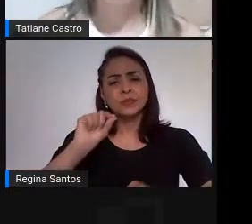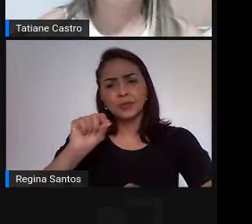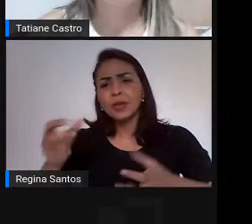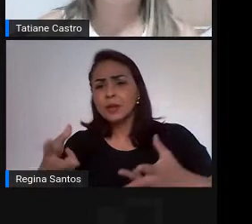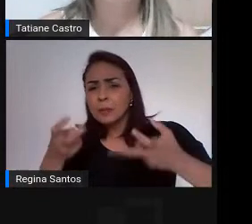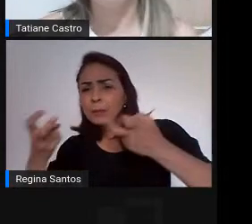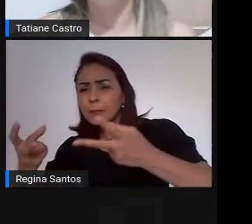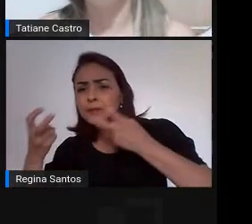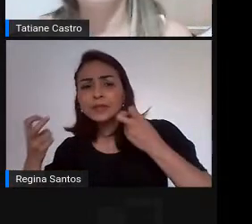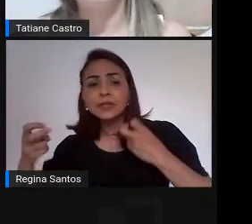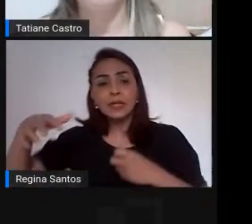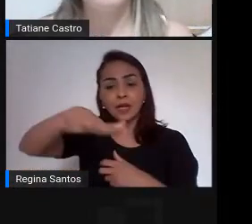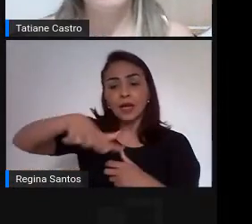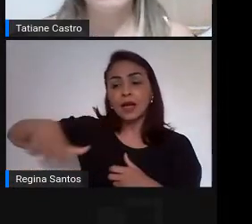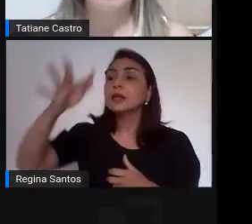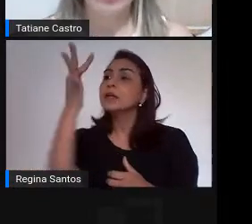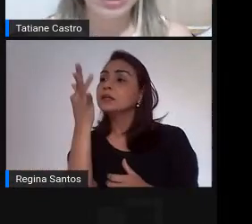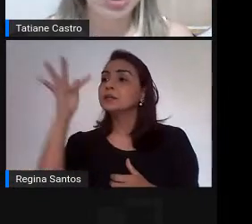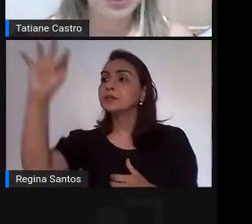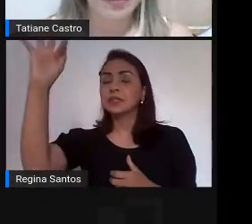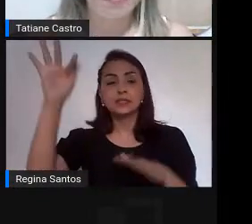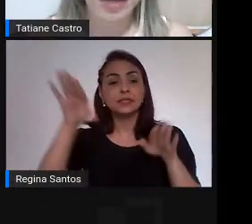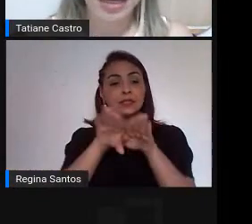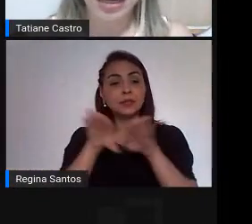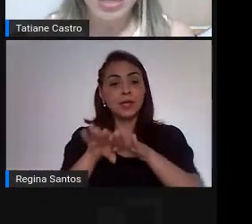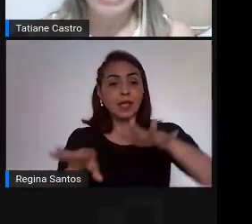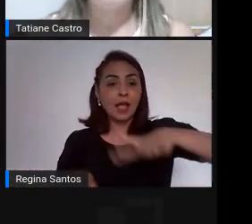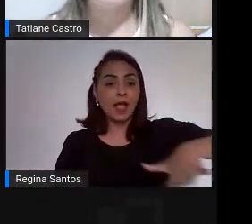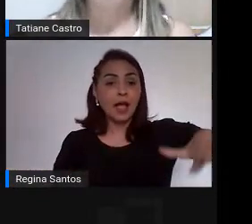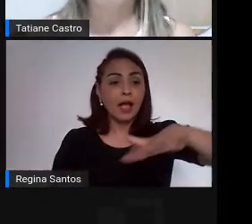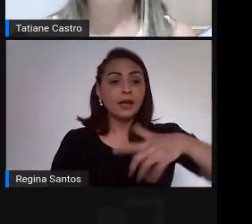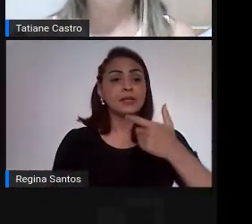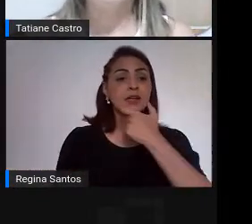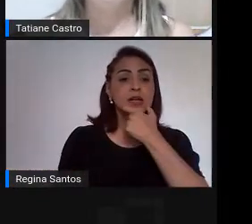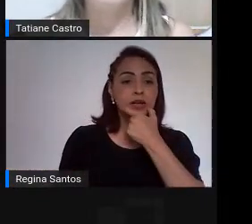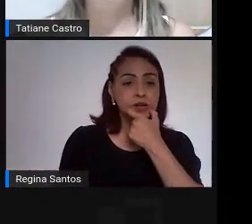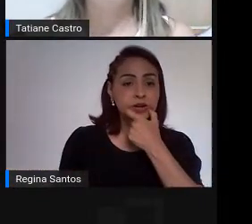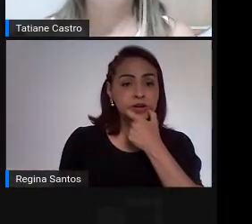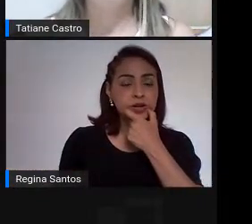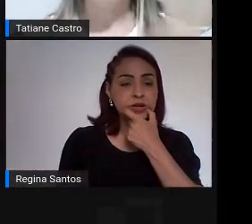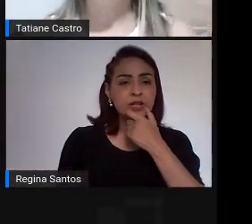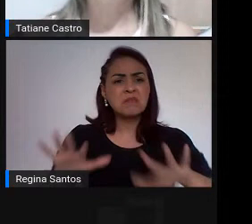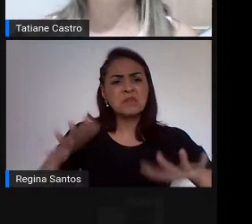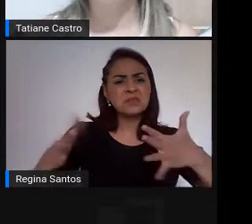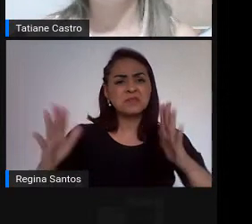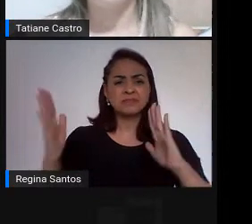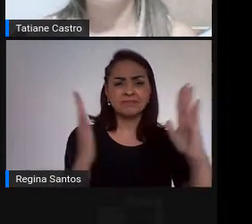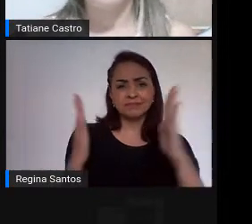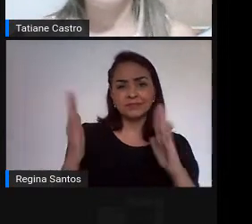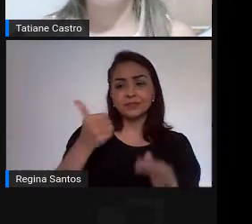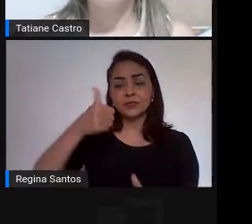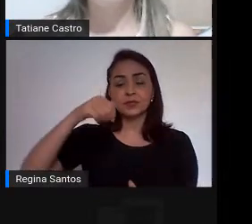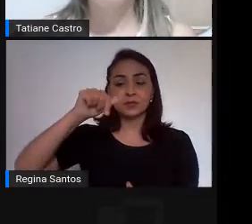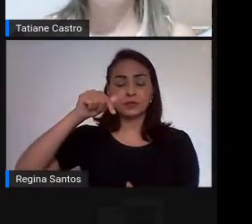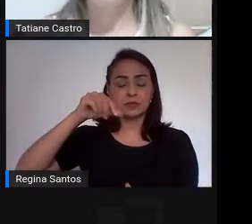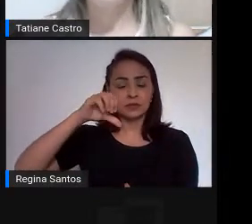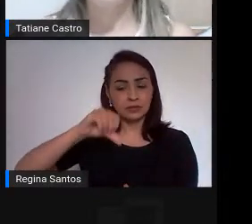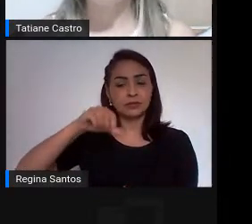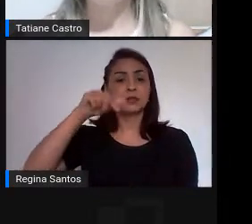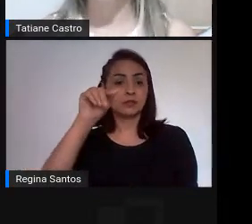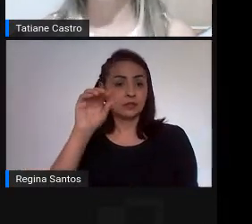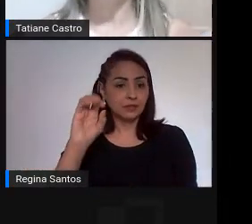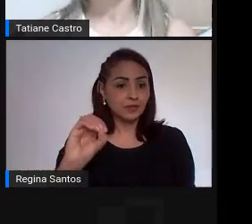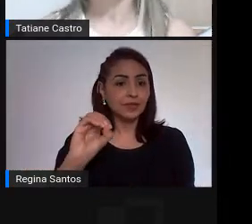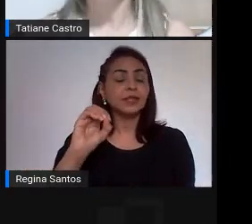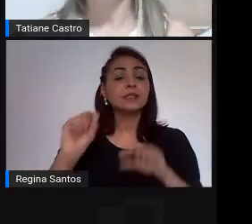entre a área de francês e a área de inglês, porque a gente vai ver que até a década de 70, a língua francesa, ela detinha um